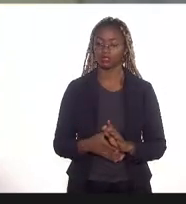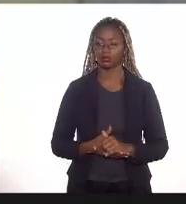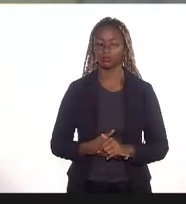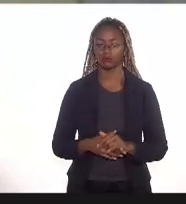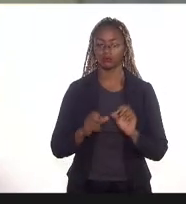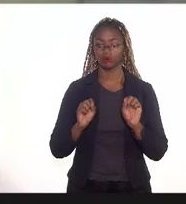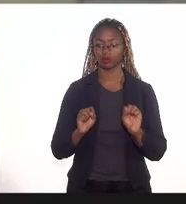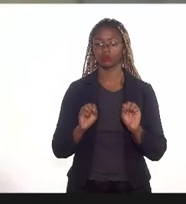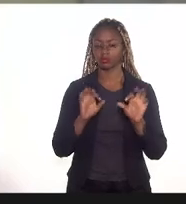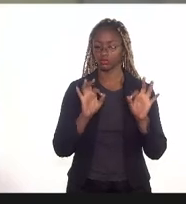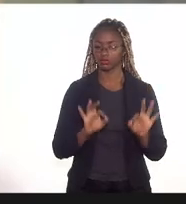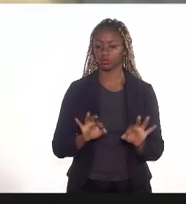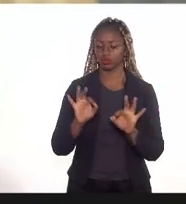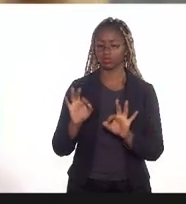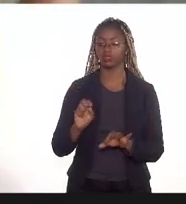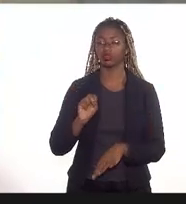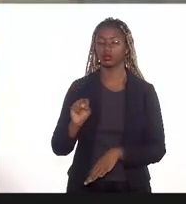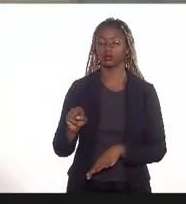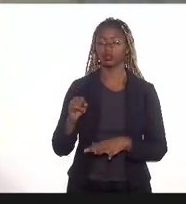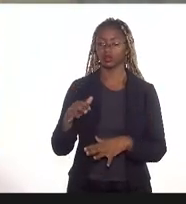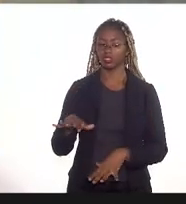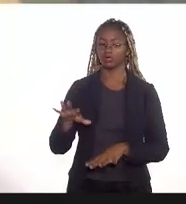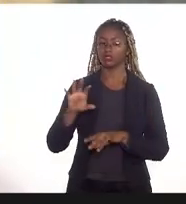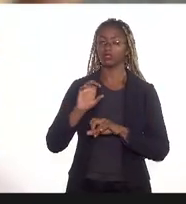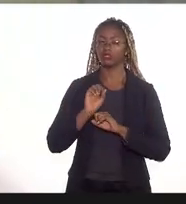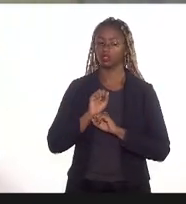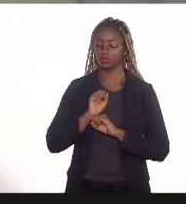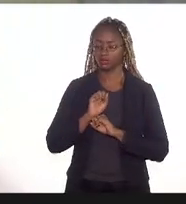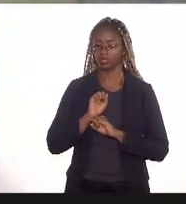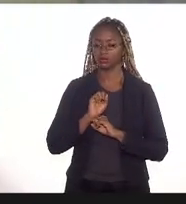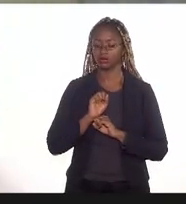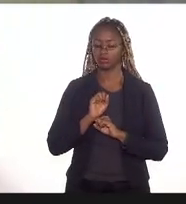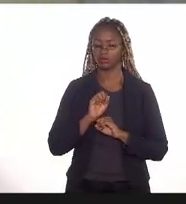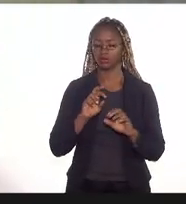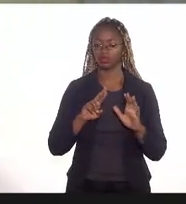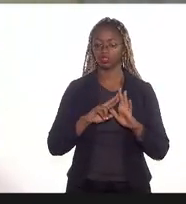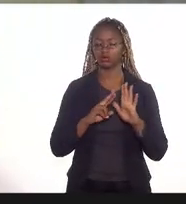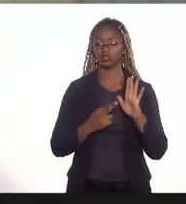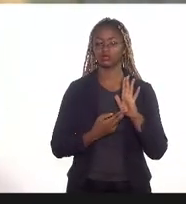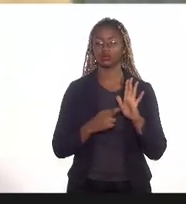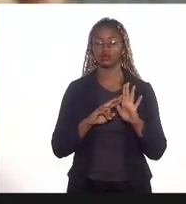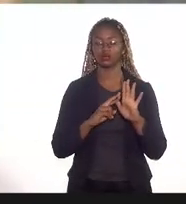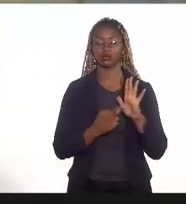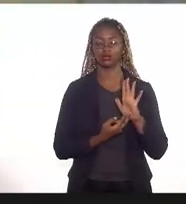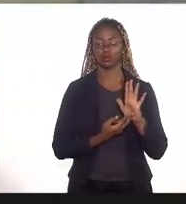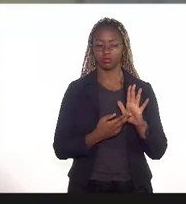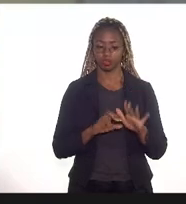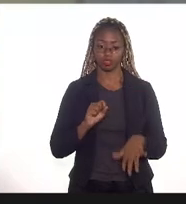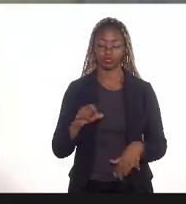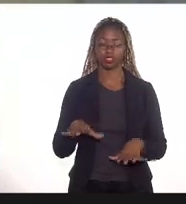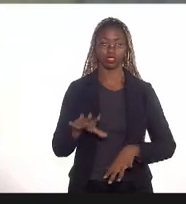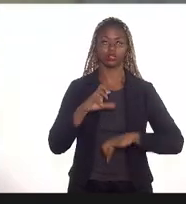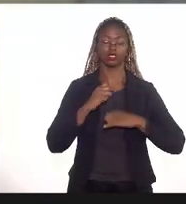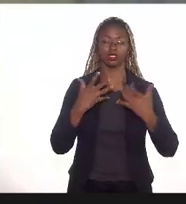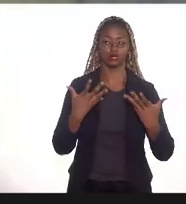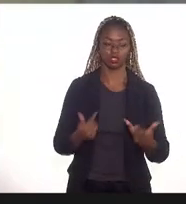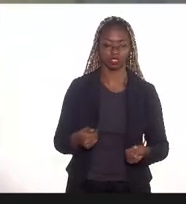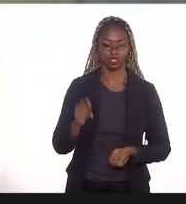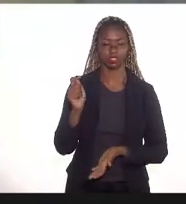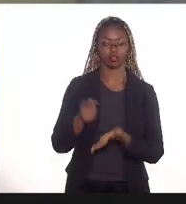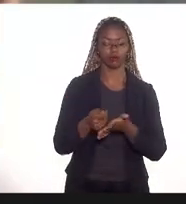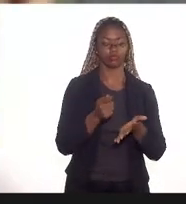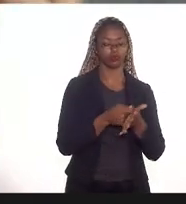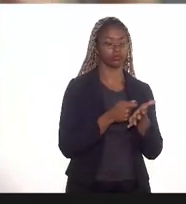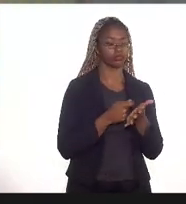ter certeza, se a gente aderir ao regime, como eu espero que a adesão venha a ocorrer, por causa do pagamento da